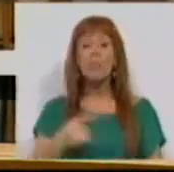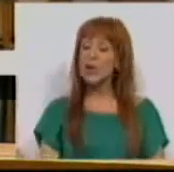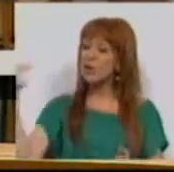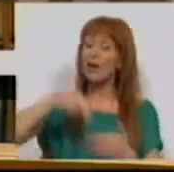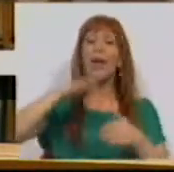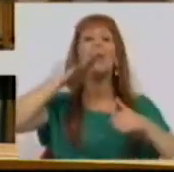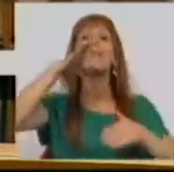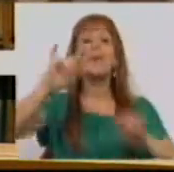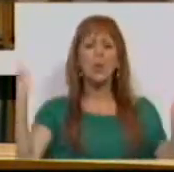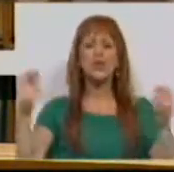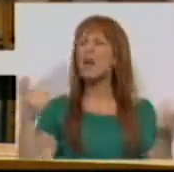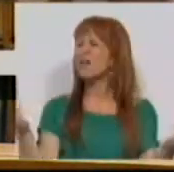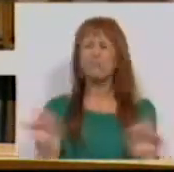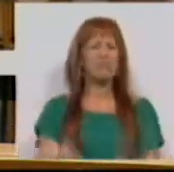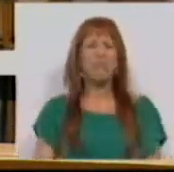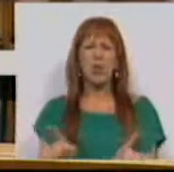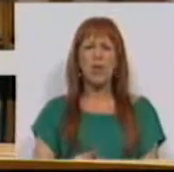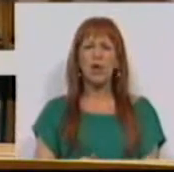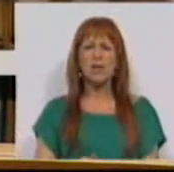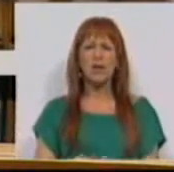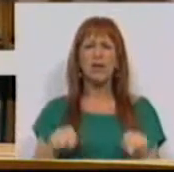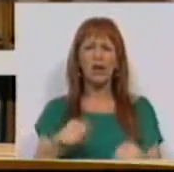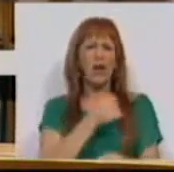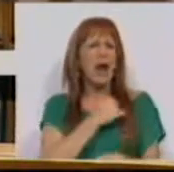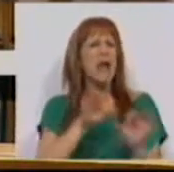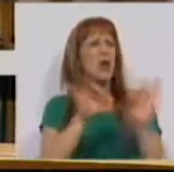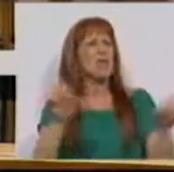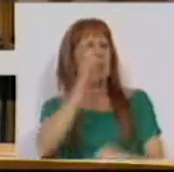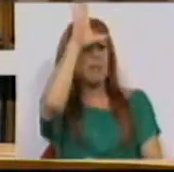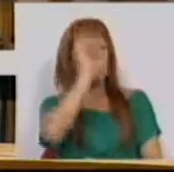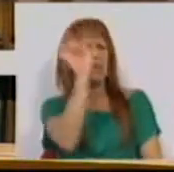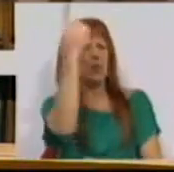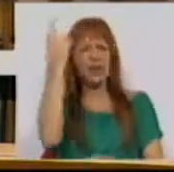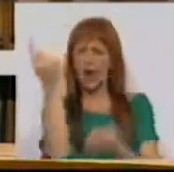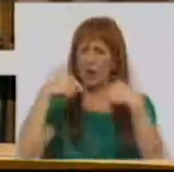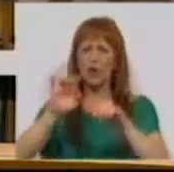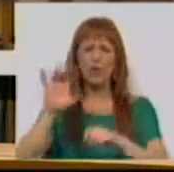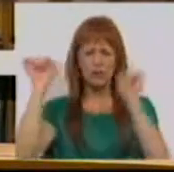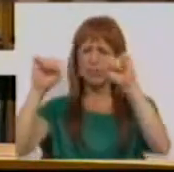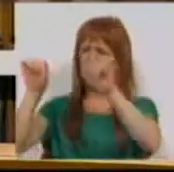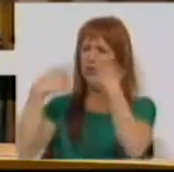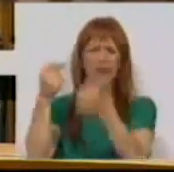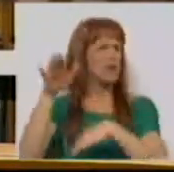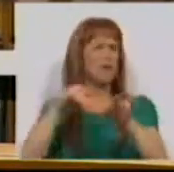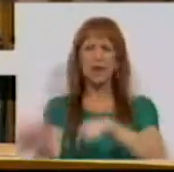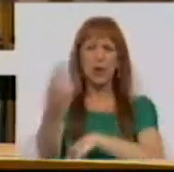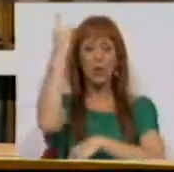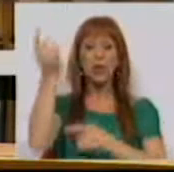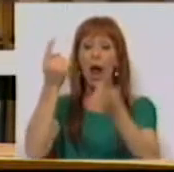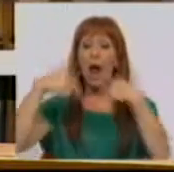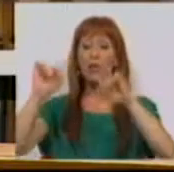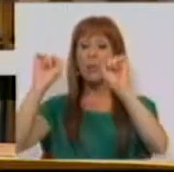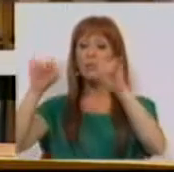veio anunciar, mas não é na residência oficial do Primeiro-Ministro que as reuniões da concertação social se fazem. A